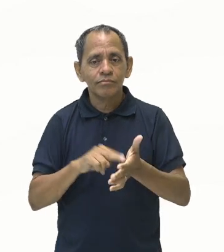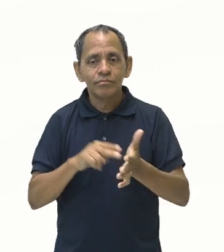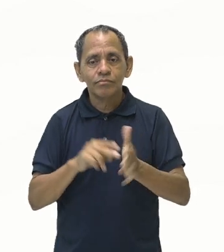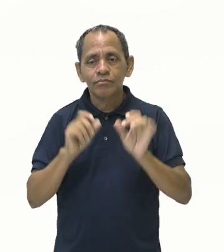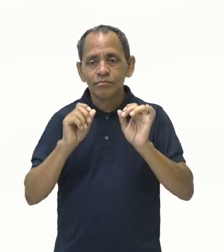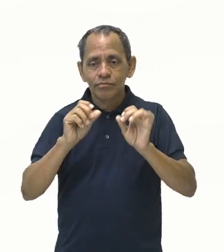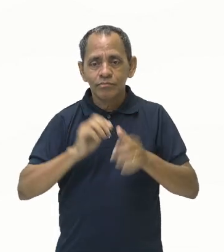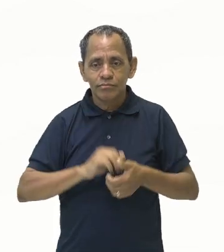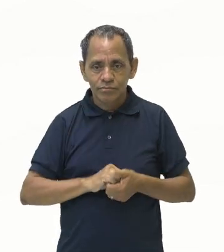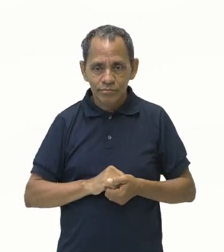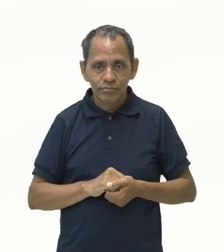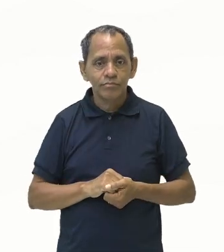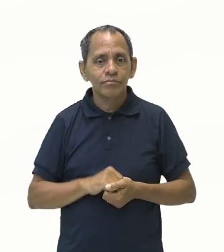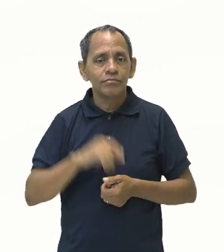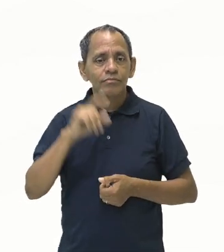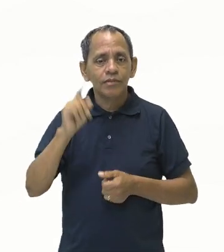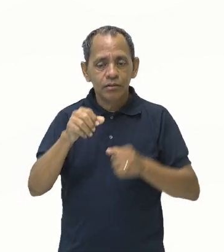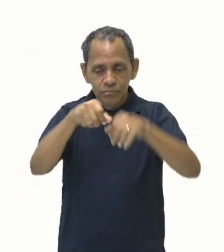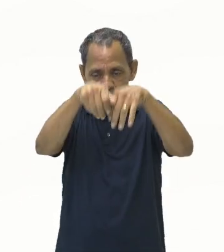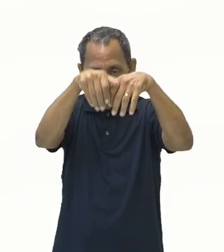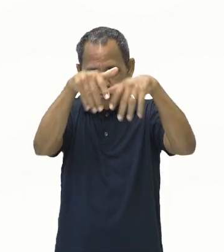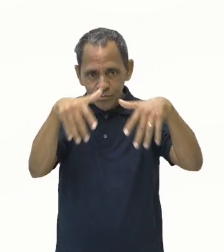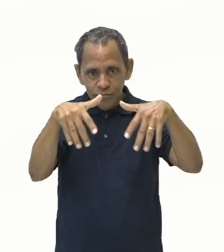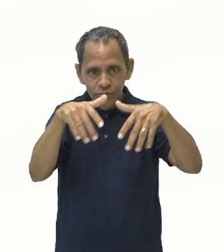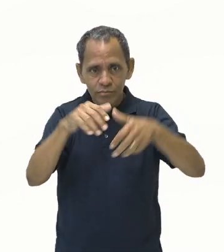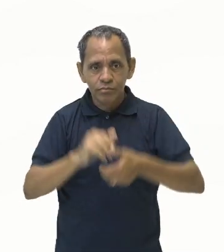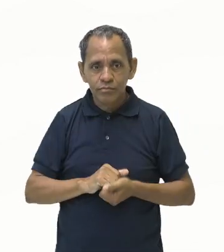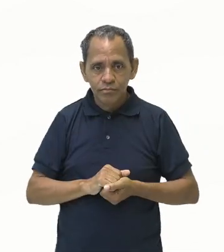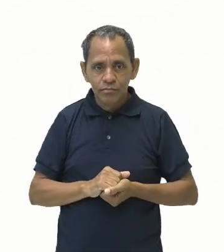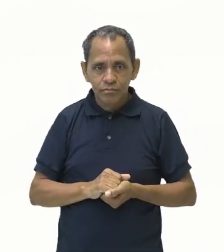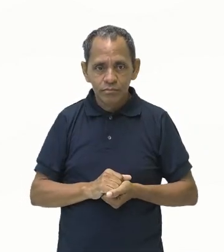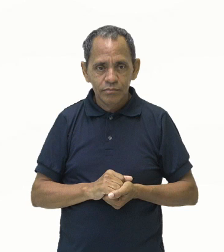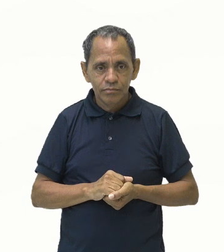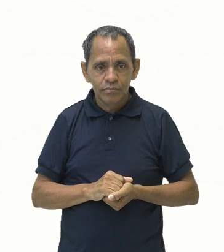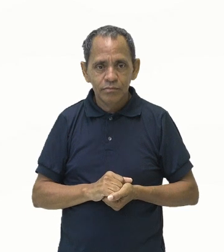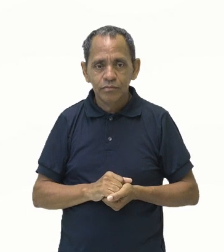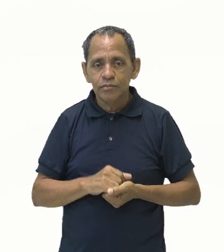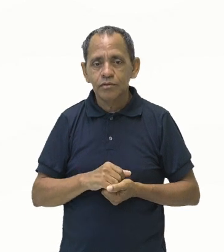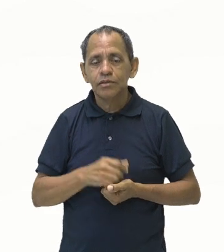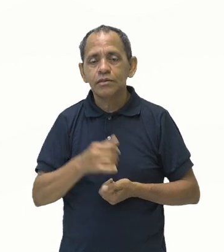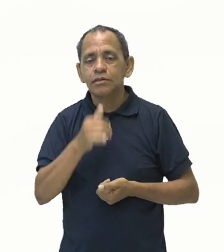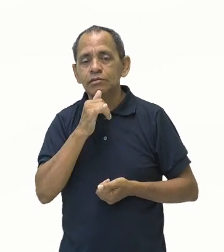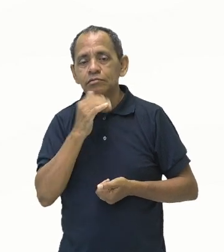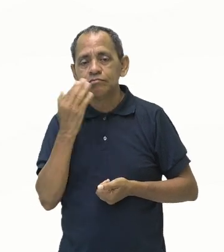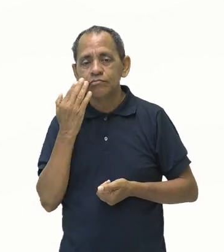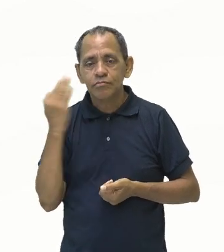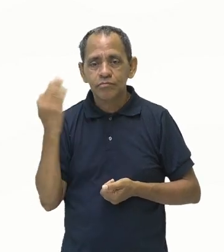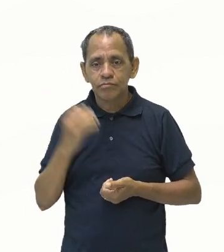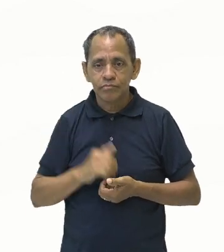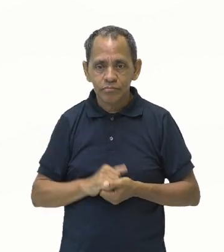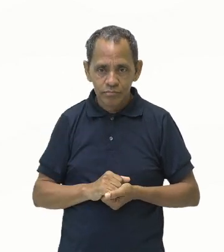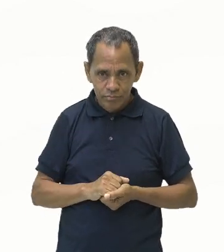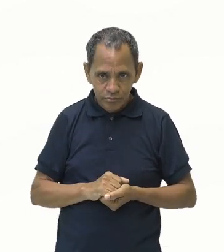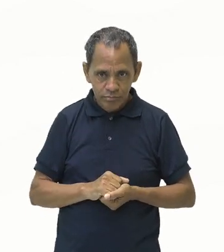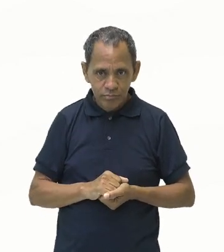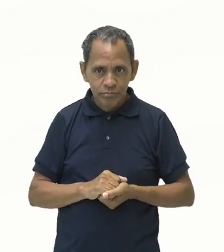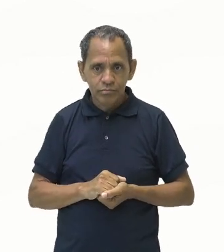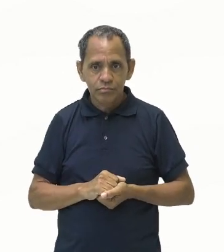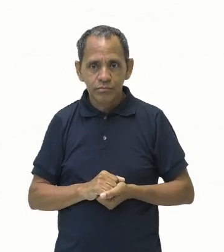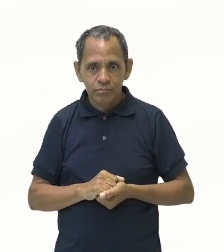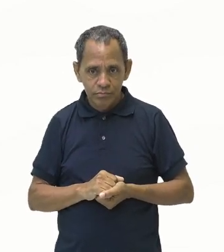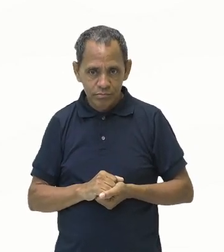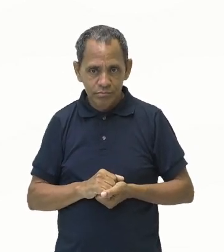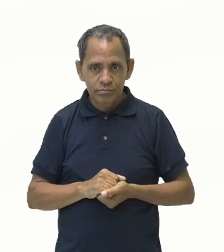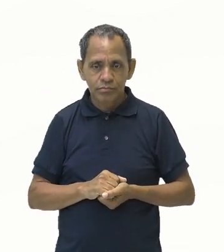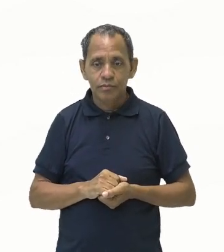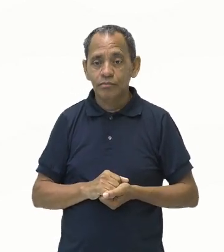tá, que é uma ramificação. Então é como se esta espécie, ela estivesse aqui,